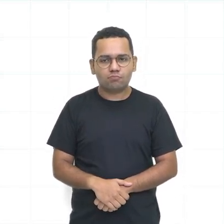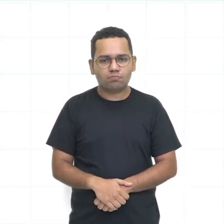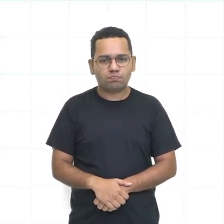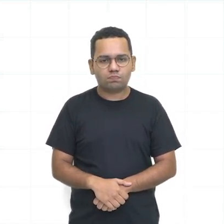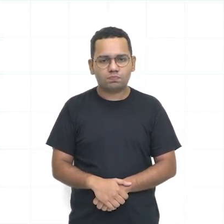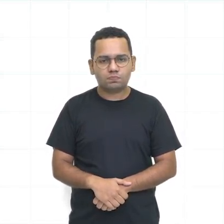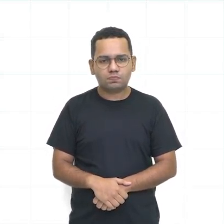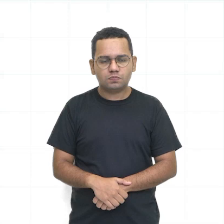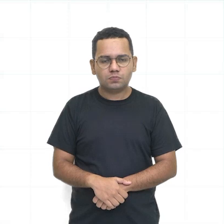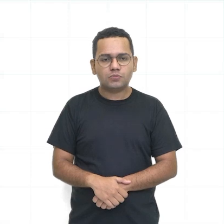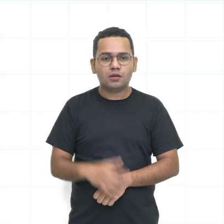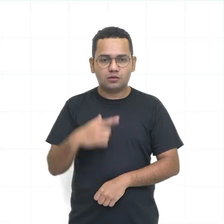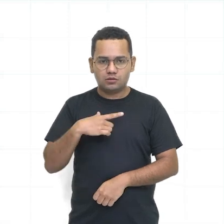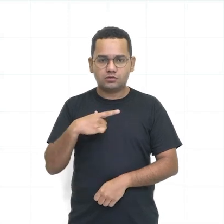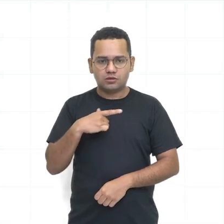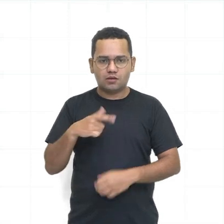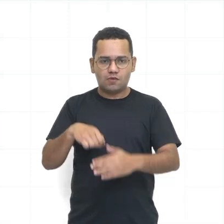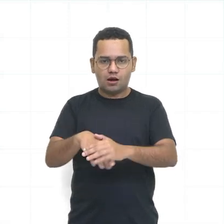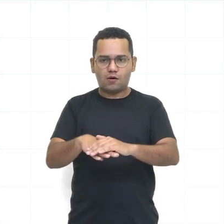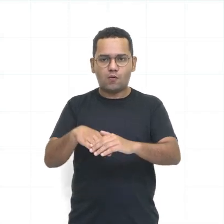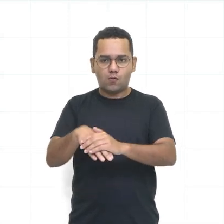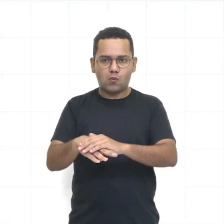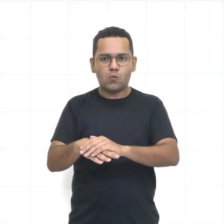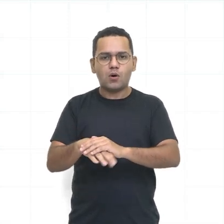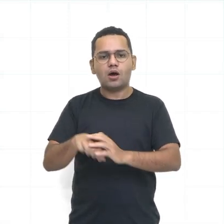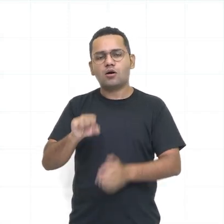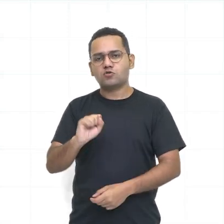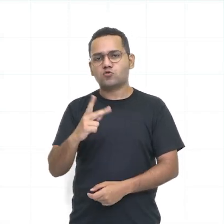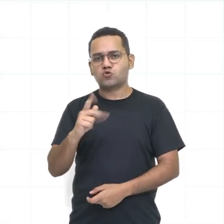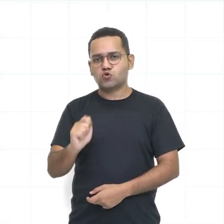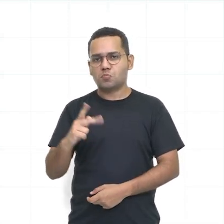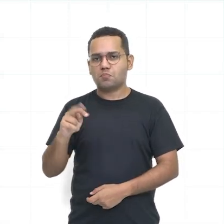acabaram se acumulando no que a gente chamou de uma sopa